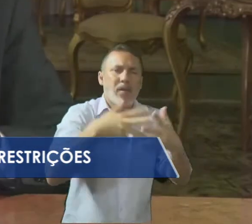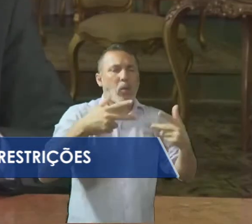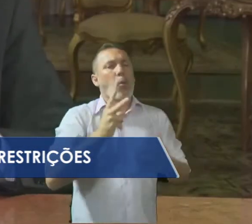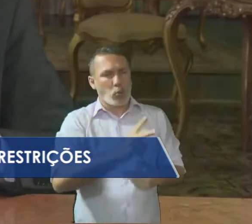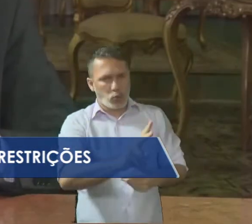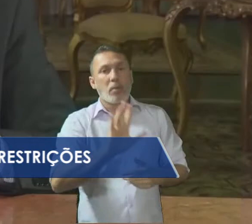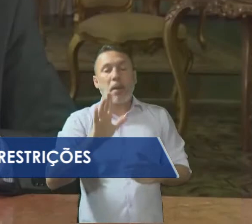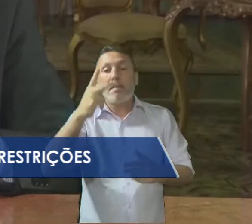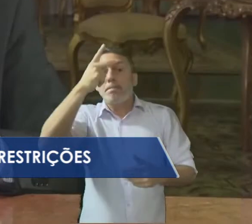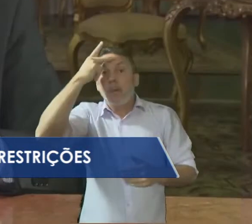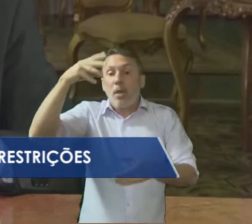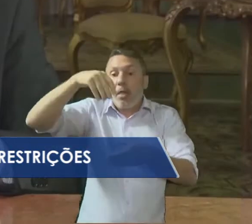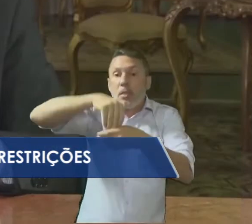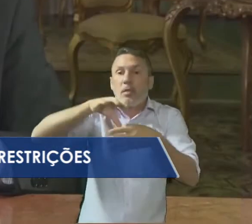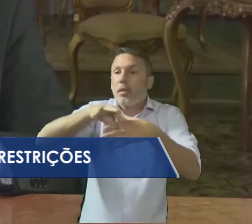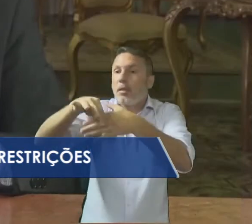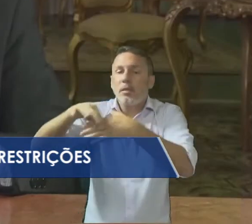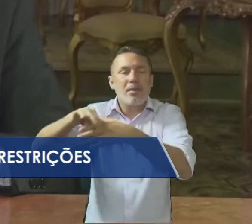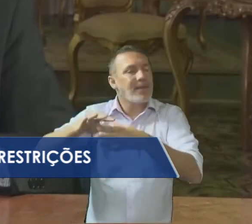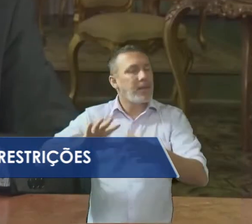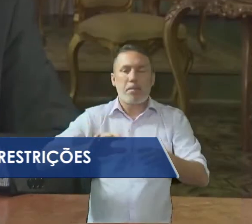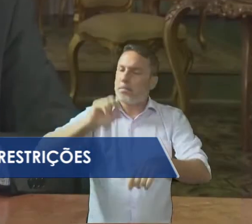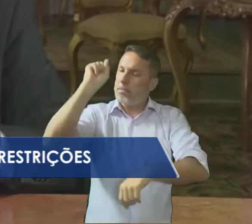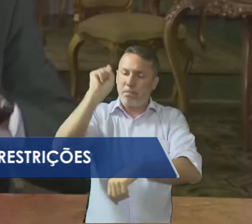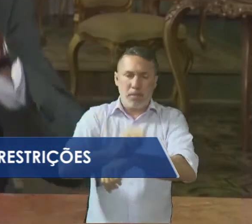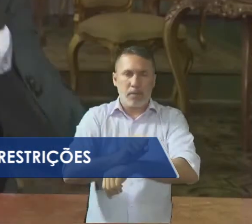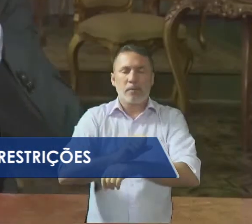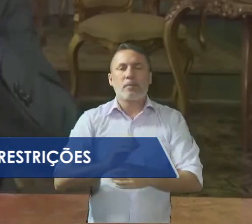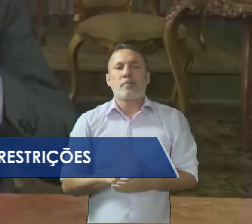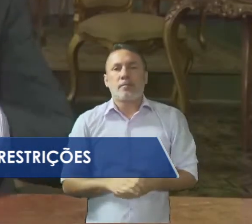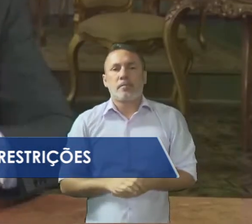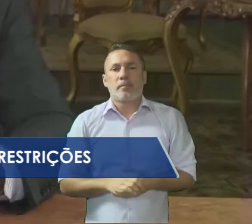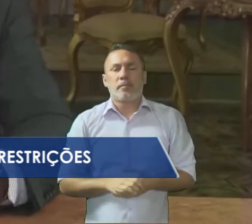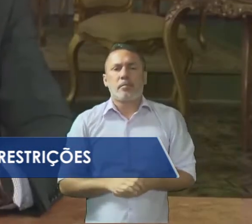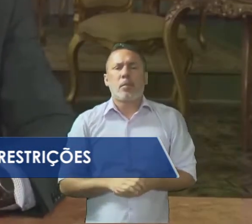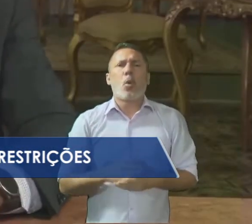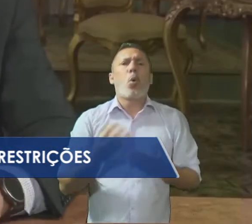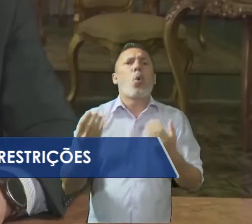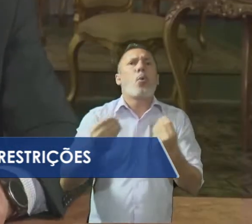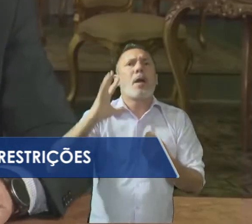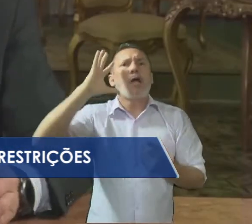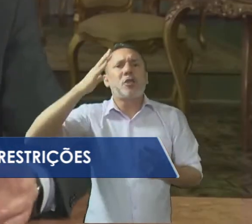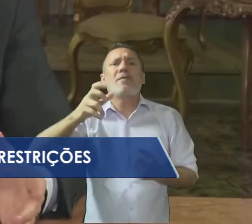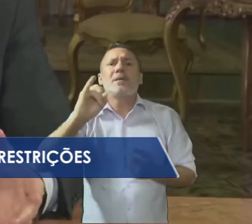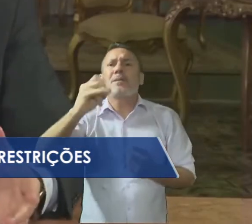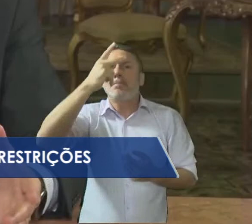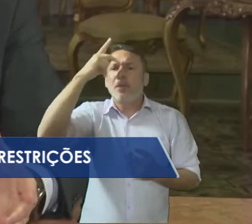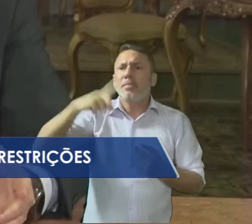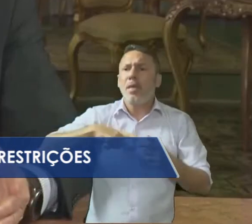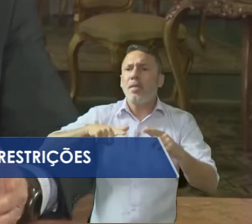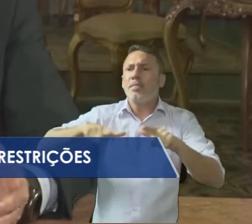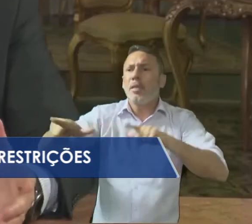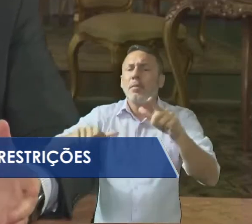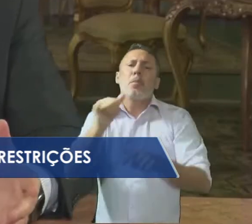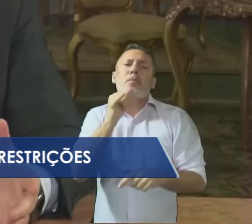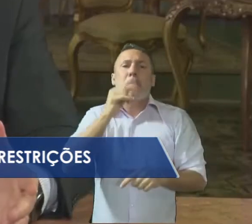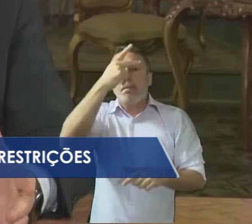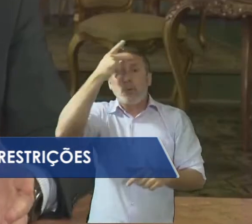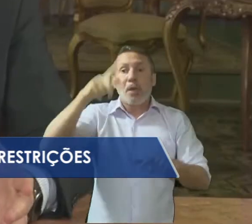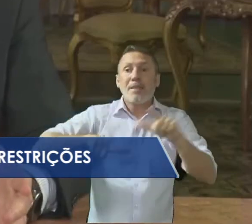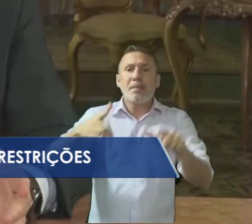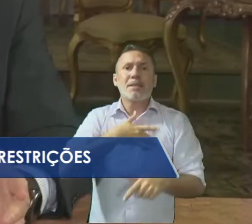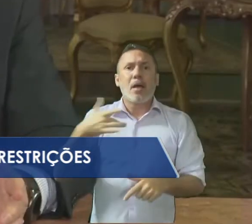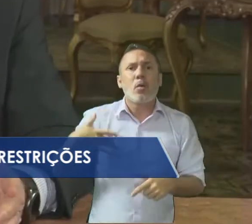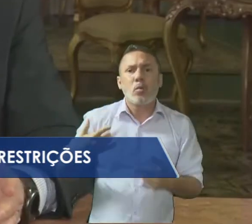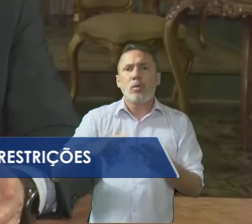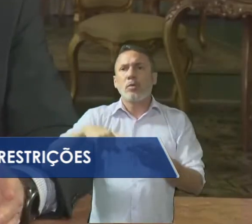isso continua é normalmente como faremos não é possível os essenciais como o caso da saúde